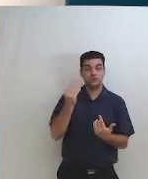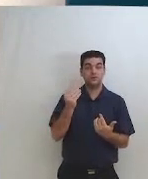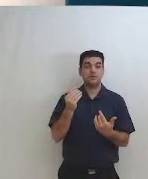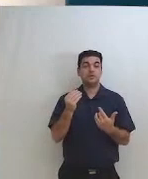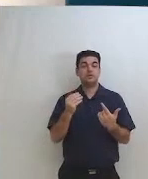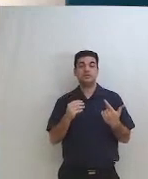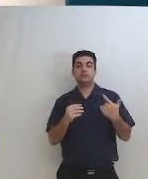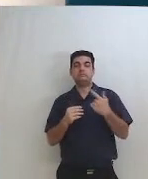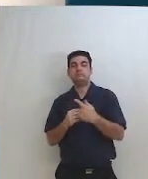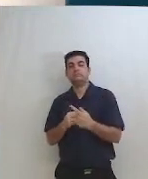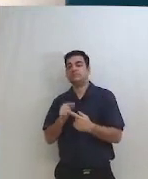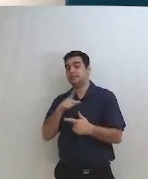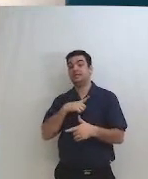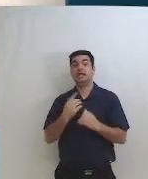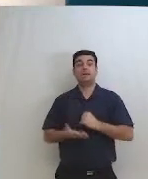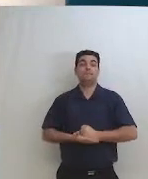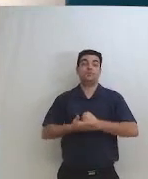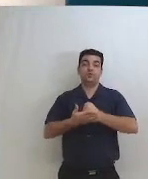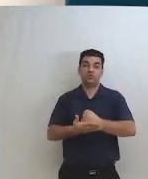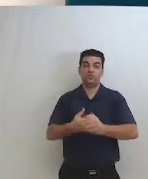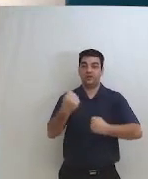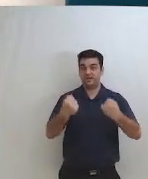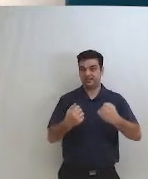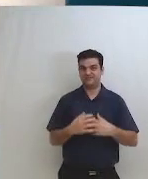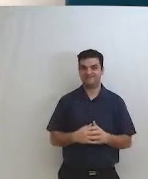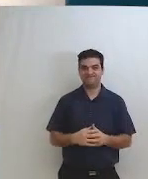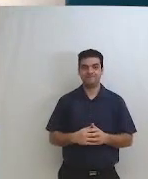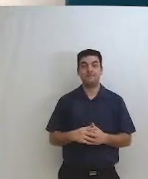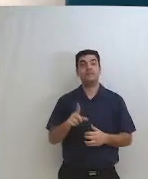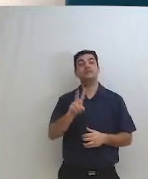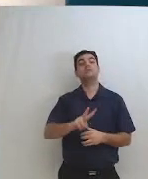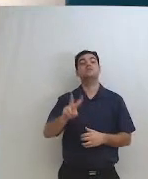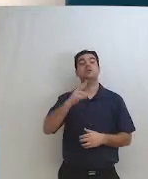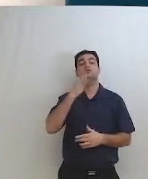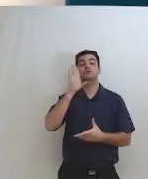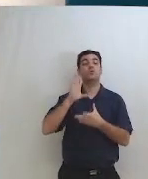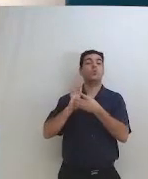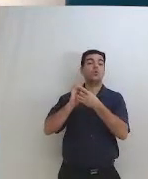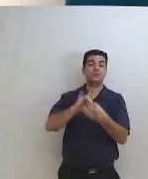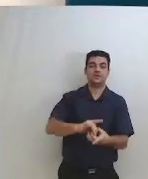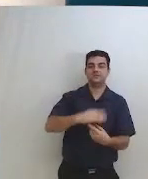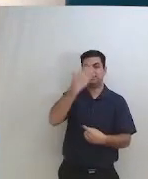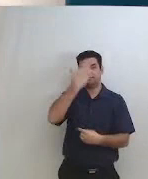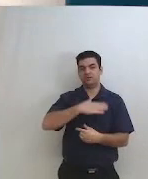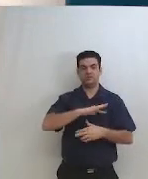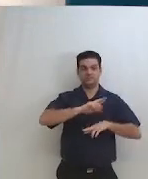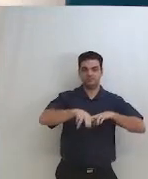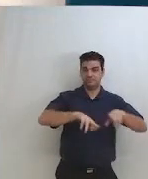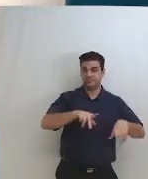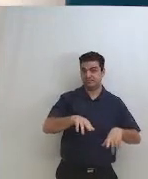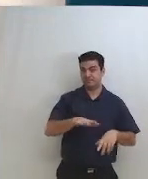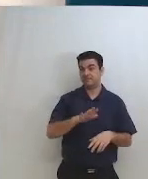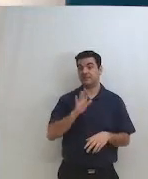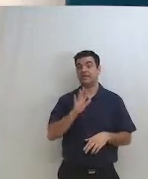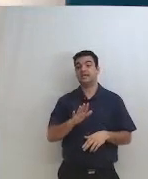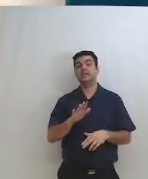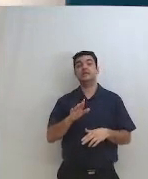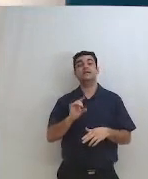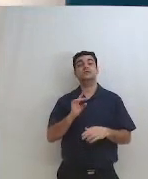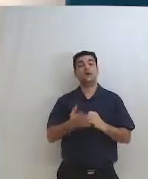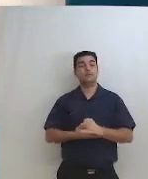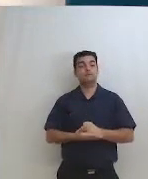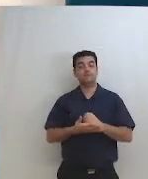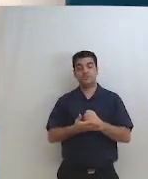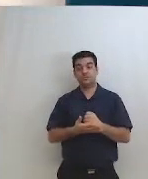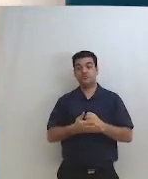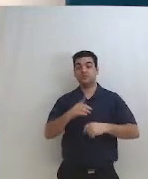da análise crítica e valorativa do contexto probatório nesse sentido, constando somente a indicação da existência de elementos suficientes